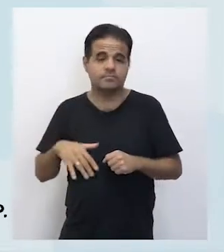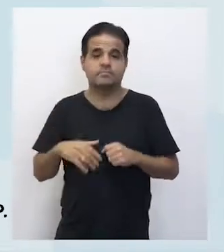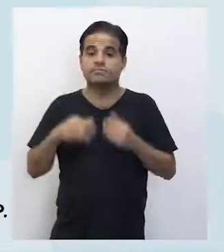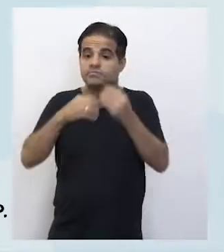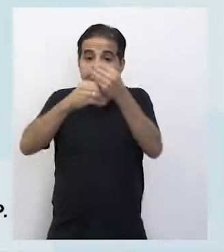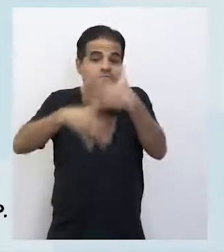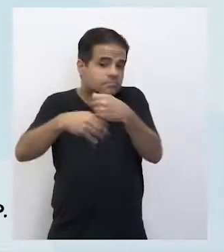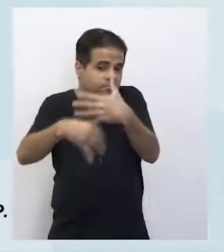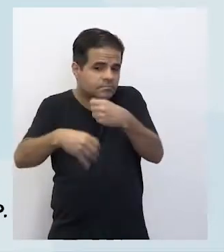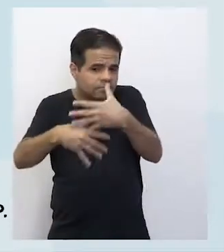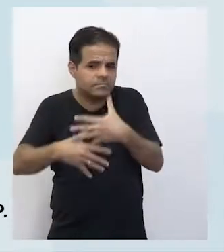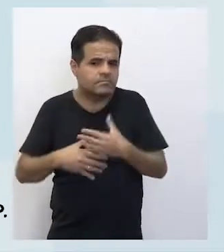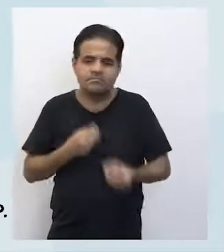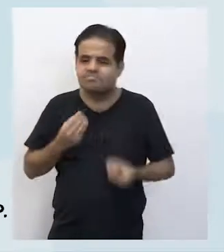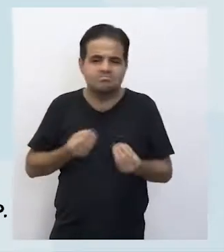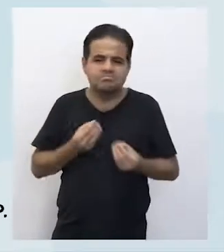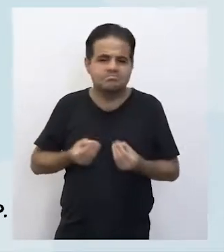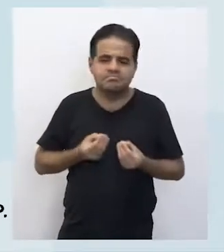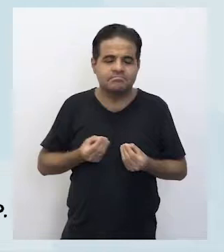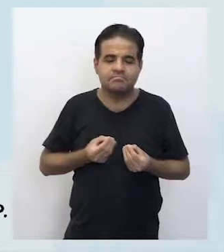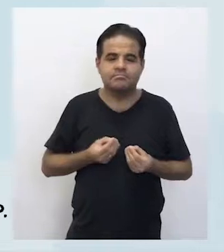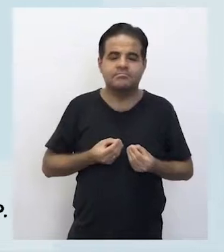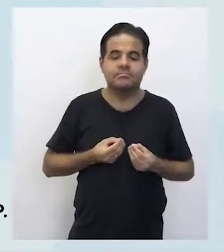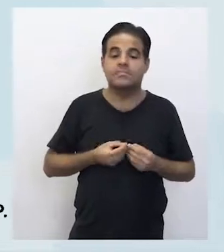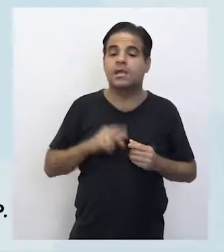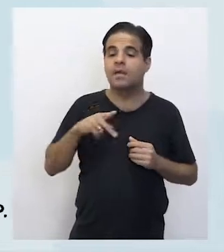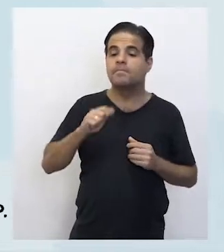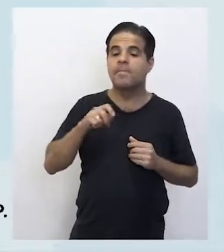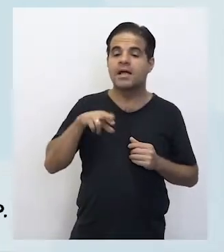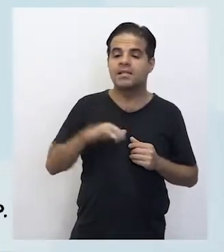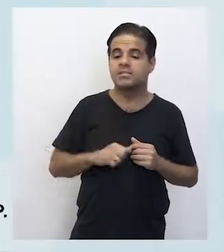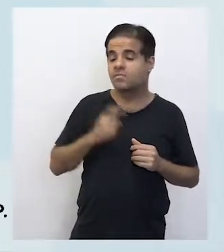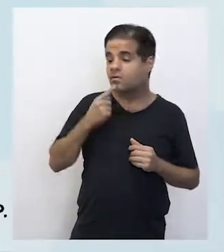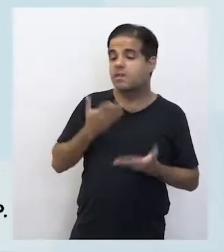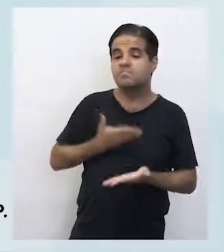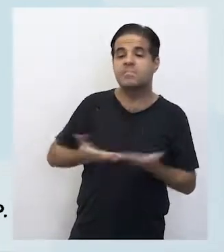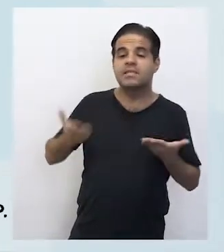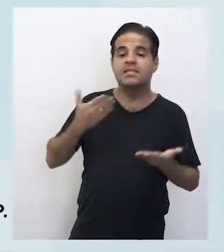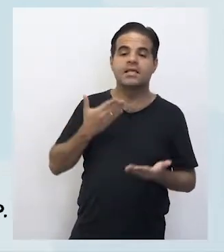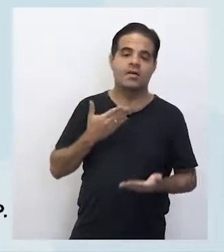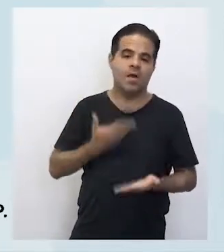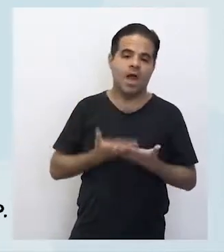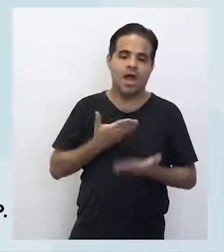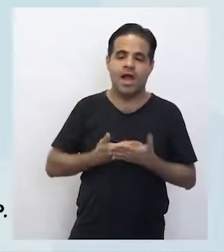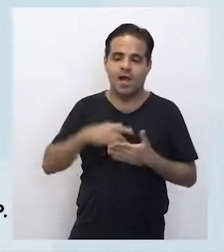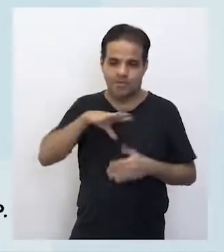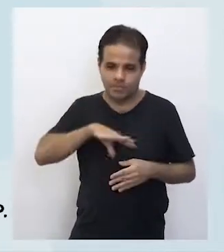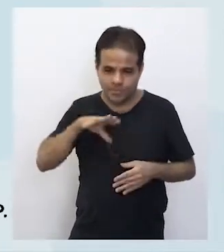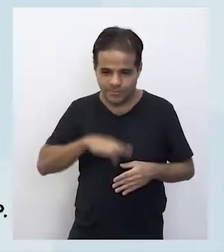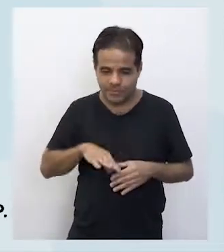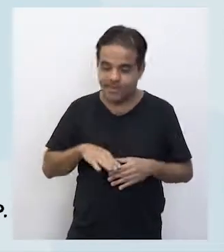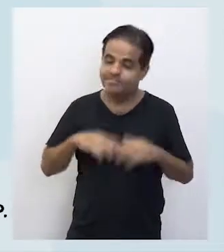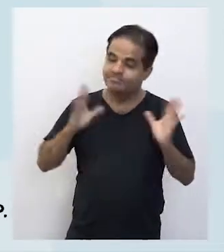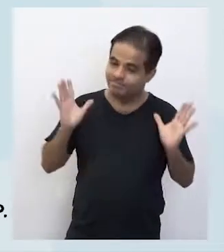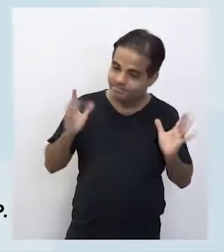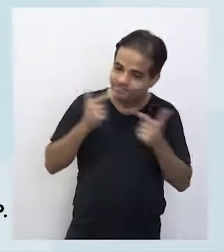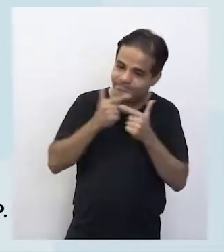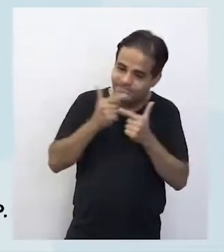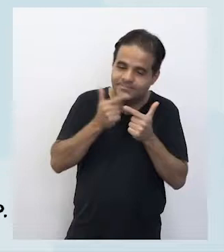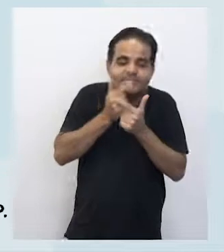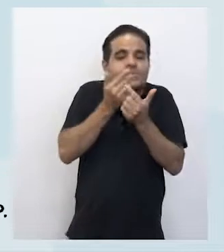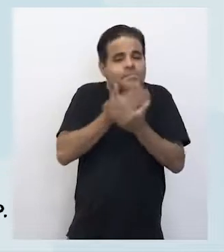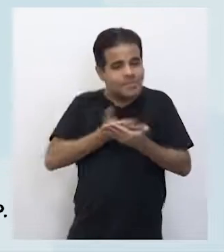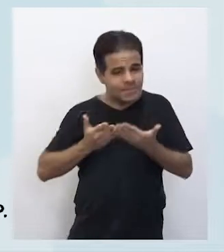no chatinho, como é que é? A Pro Patrícia falou que ele perdeu a aula de português, por isso que ele está triste. Perdeu a